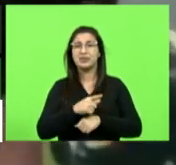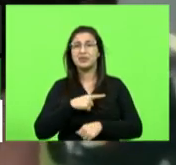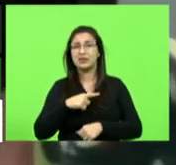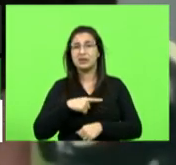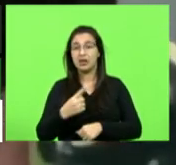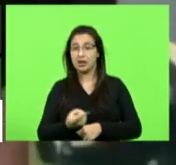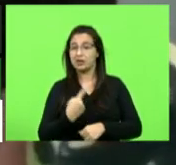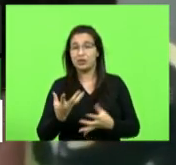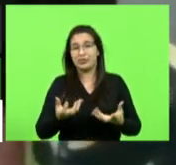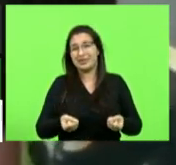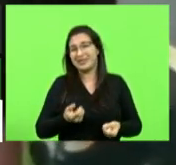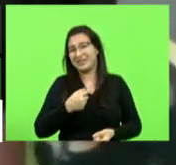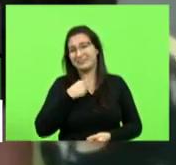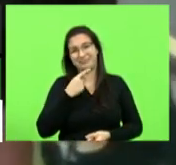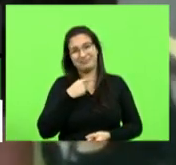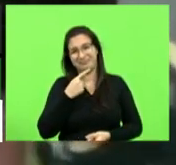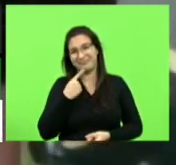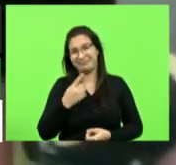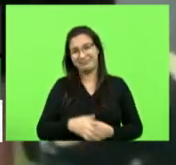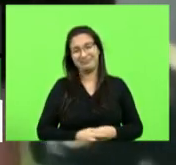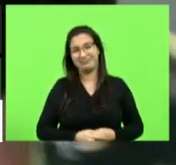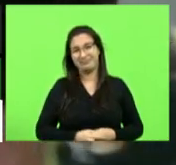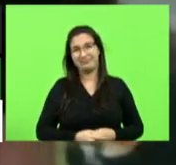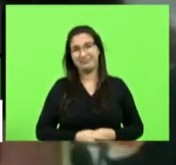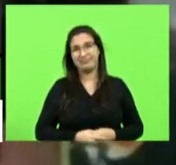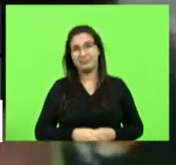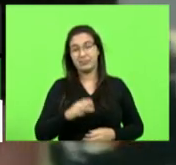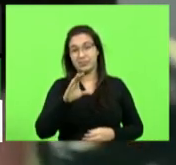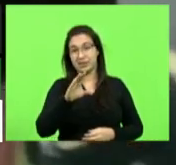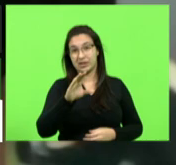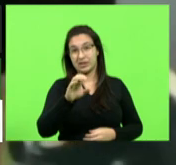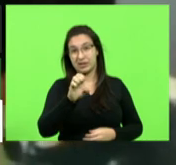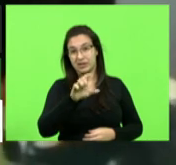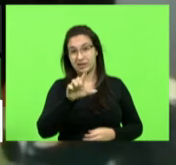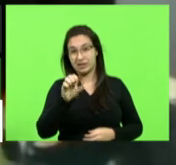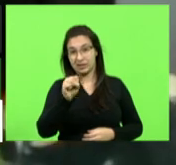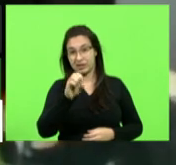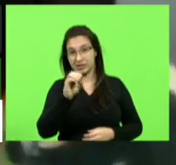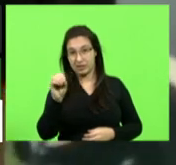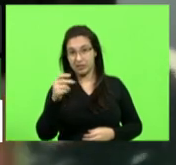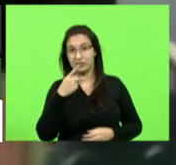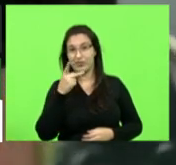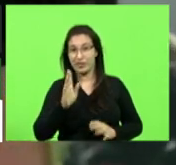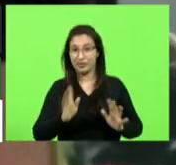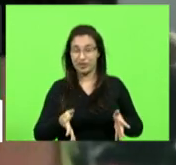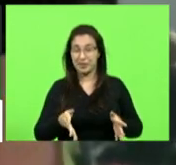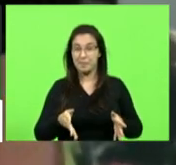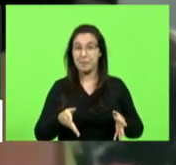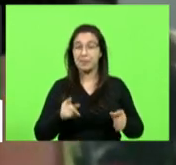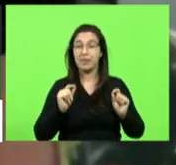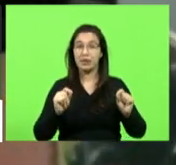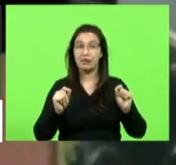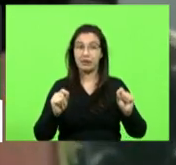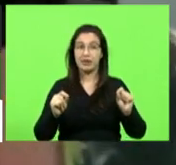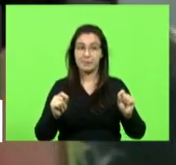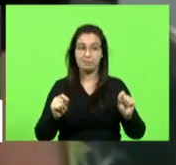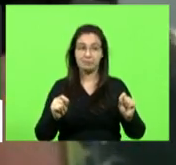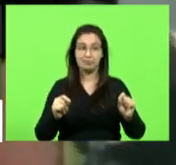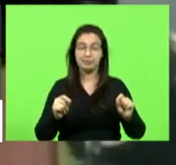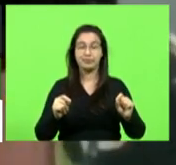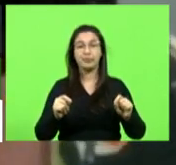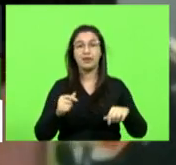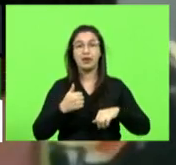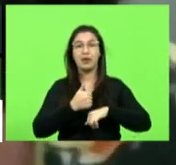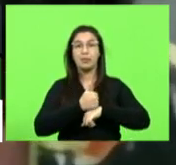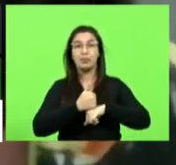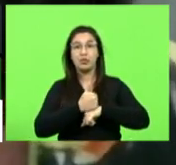procede. Né, o Celso até tocou um pouco nisso, né, que é trazer, né, profissionais da